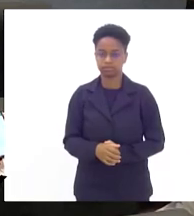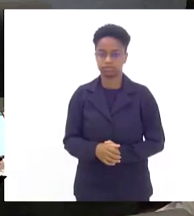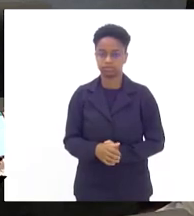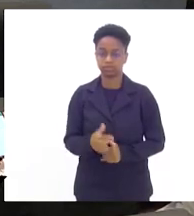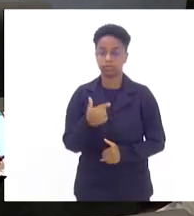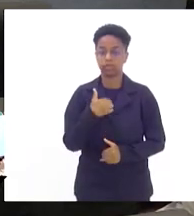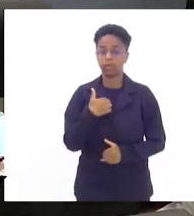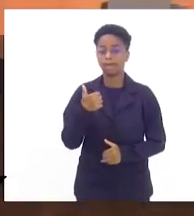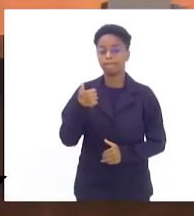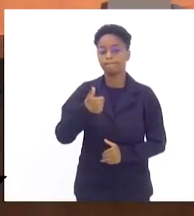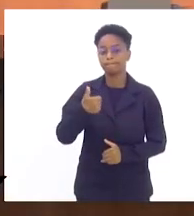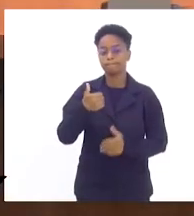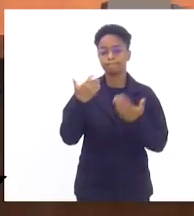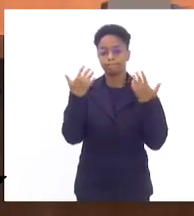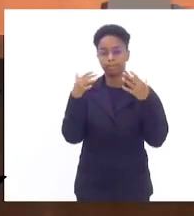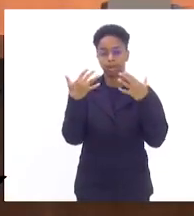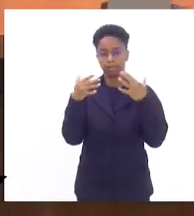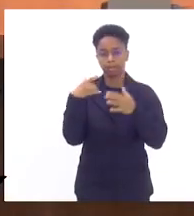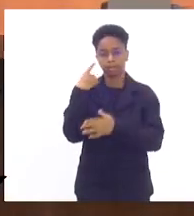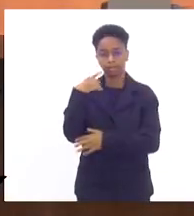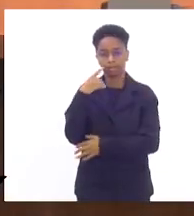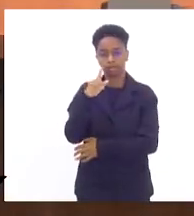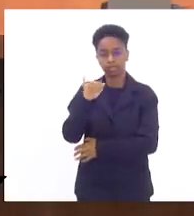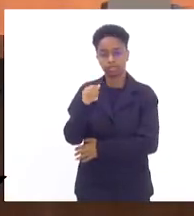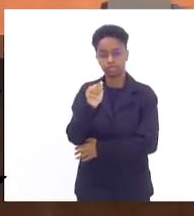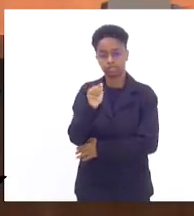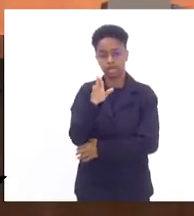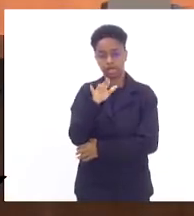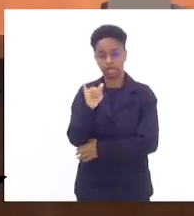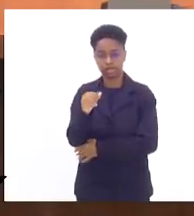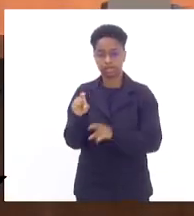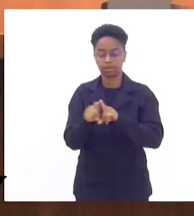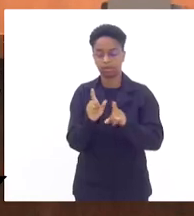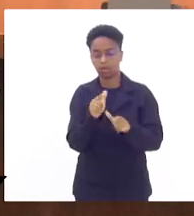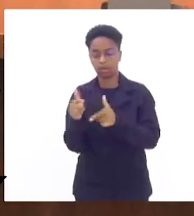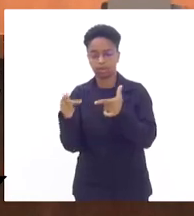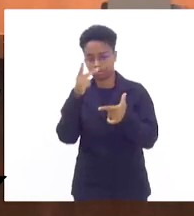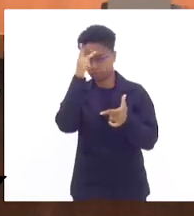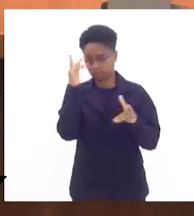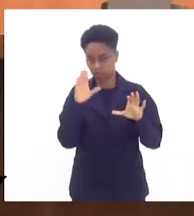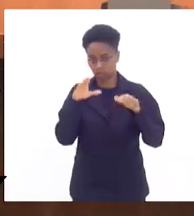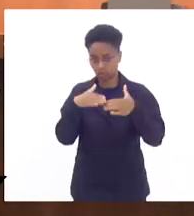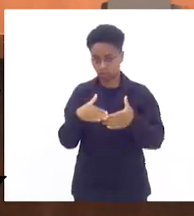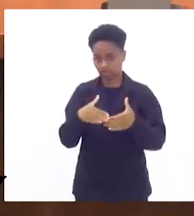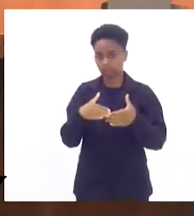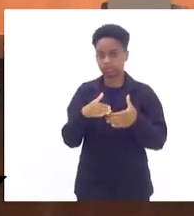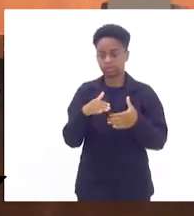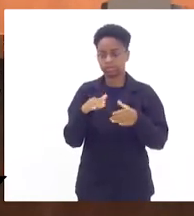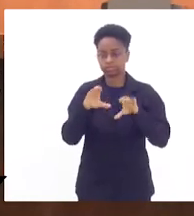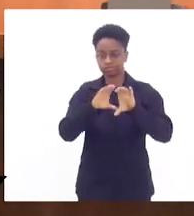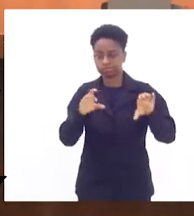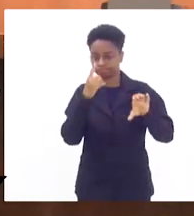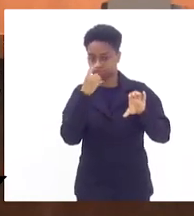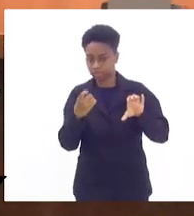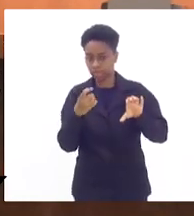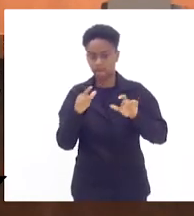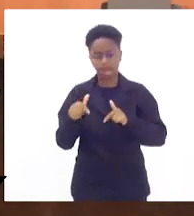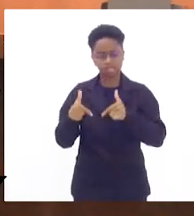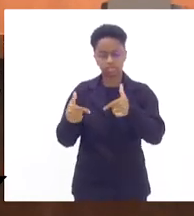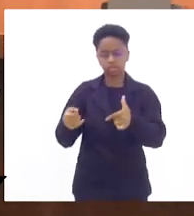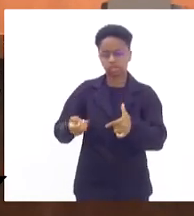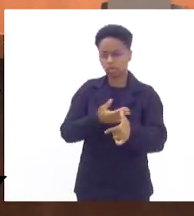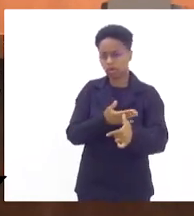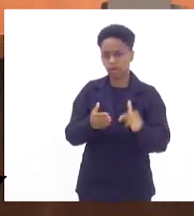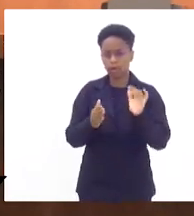Quero, primeiramente, parabenizar o deputado Jari, né, e demais membros da Comissão de Saneamento por essa iniciativa inovadora de